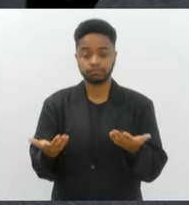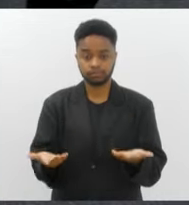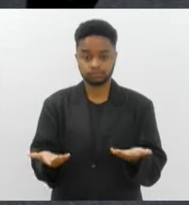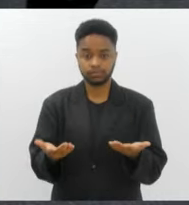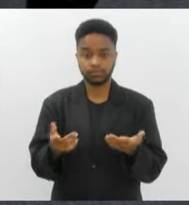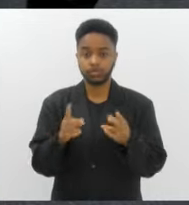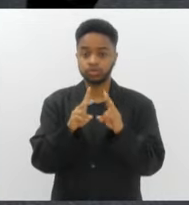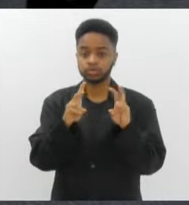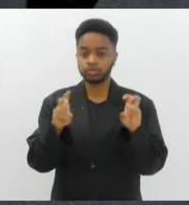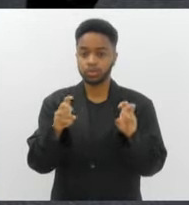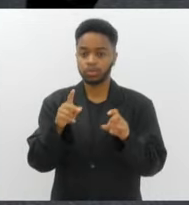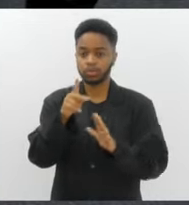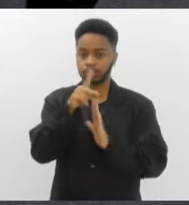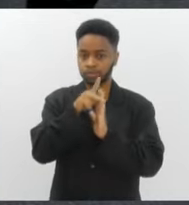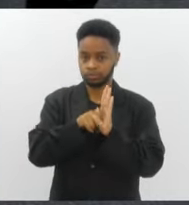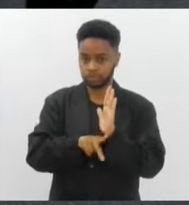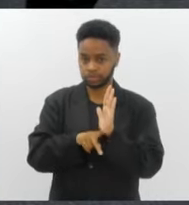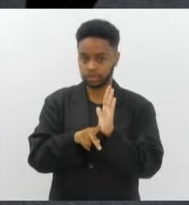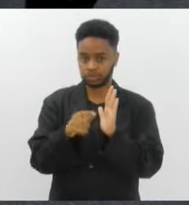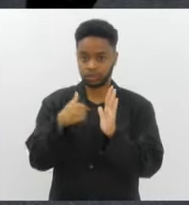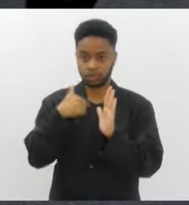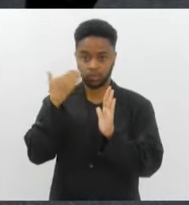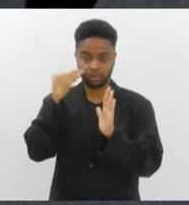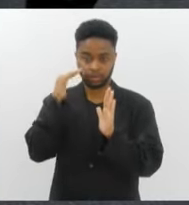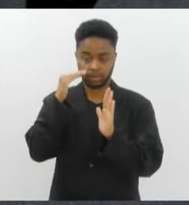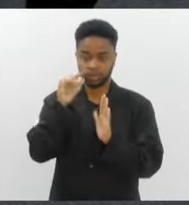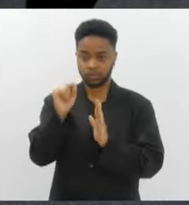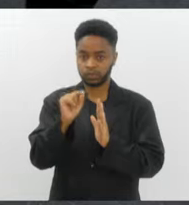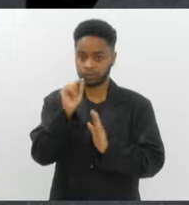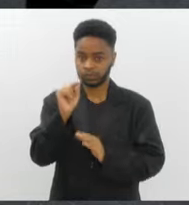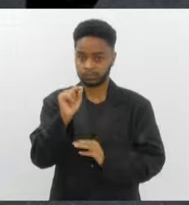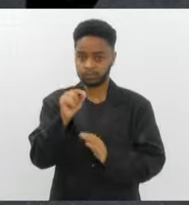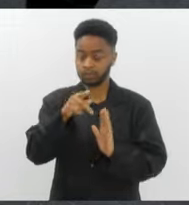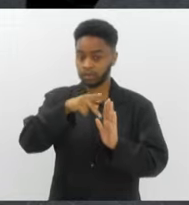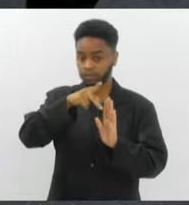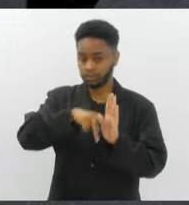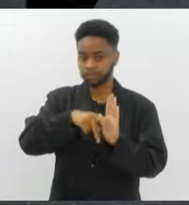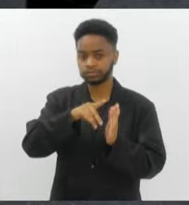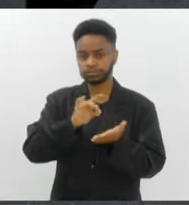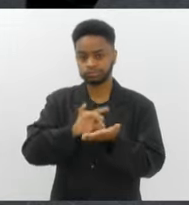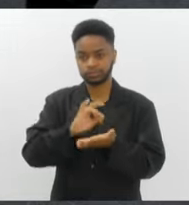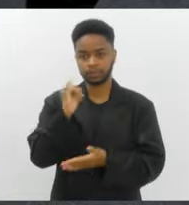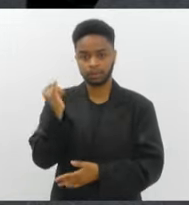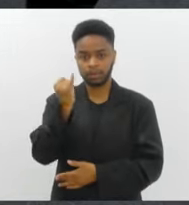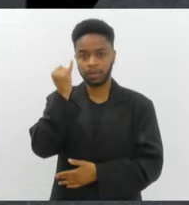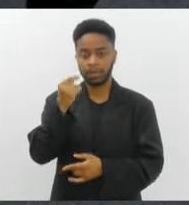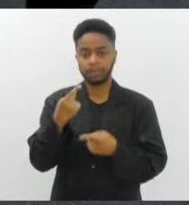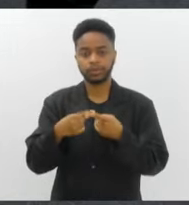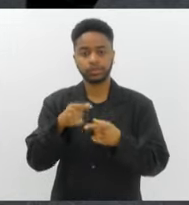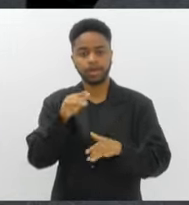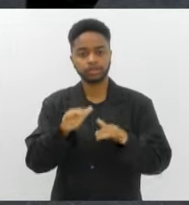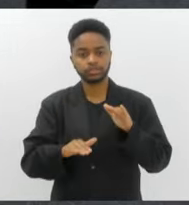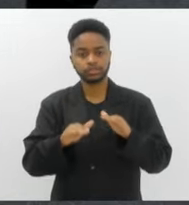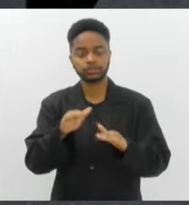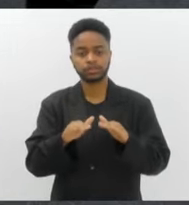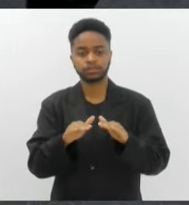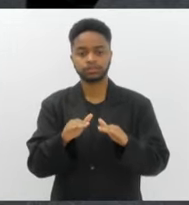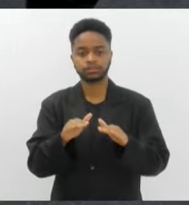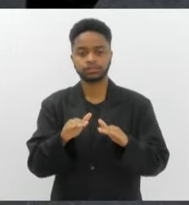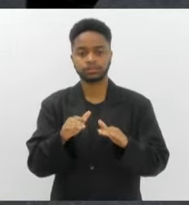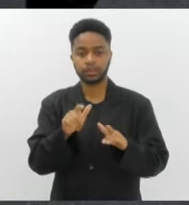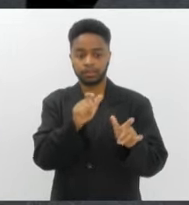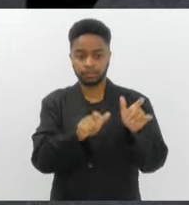mérito do projeto, eu entendo que o projeto é muito importante, que muitas vezes os agentes